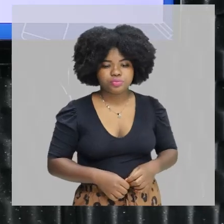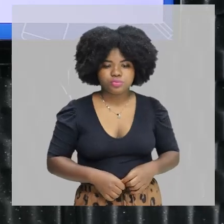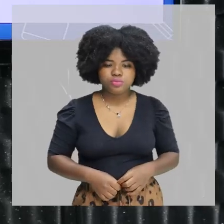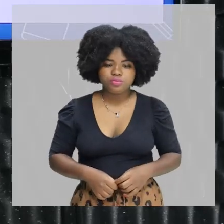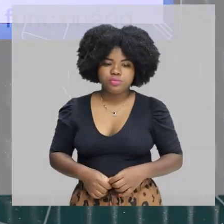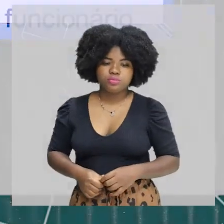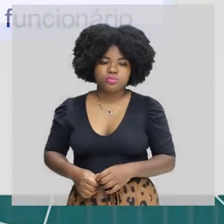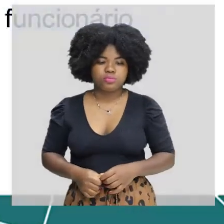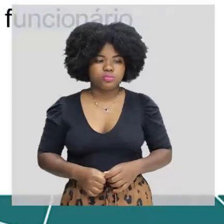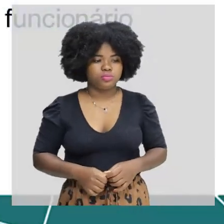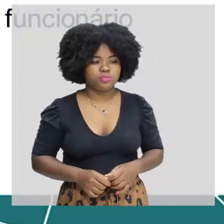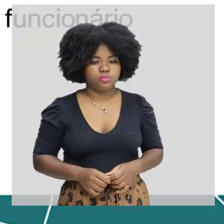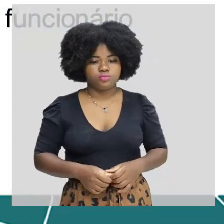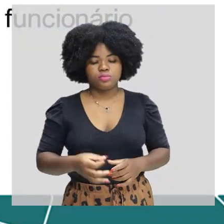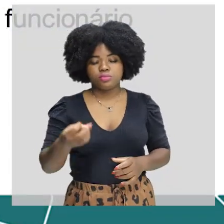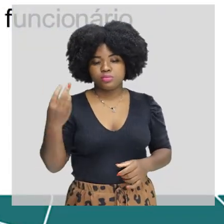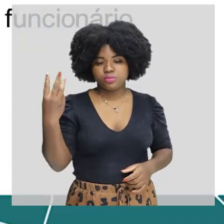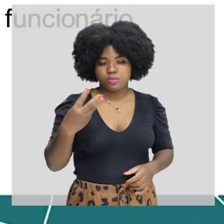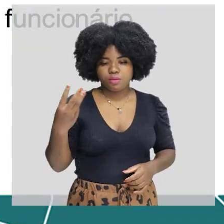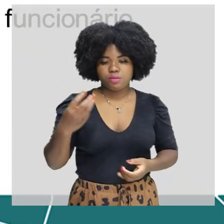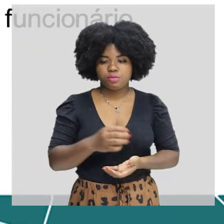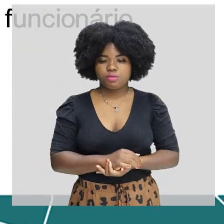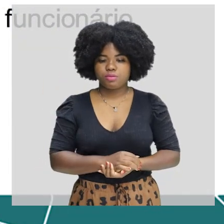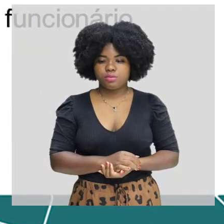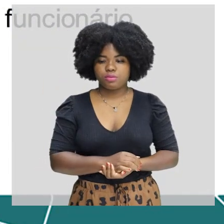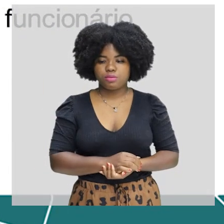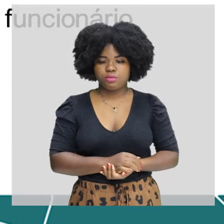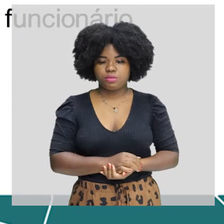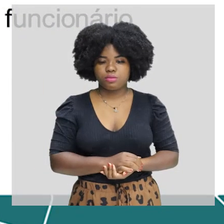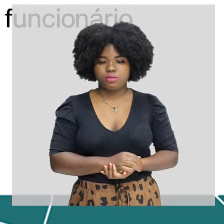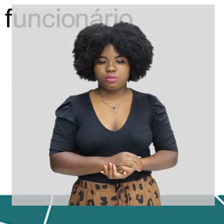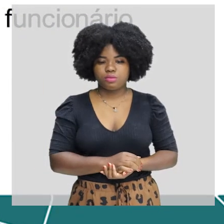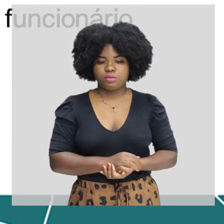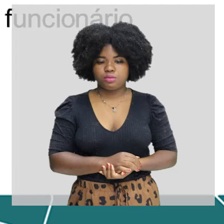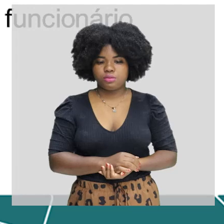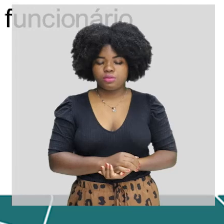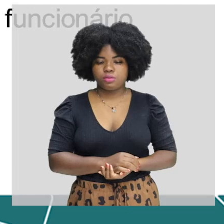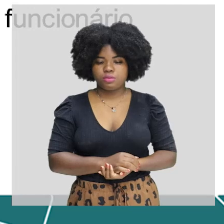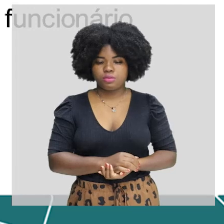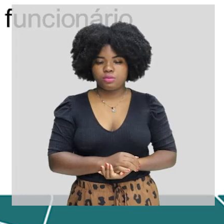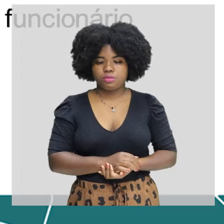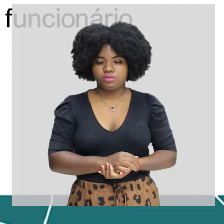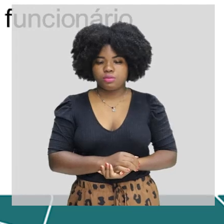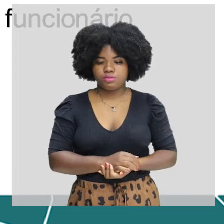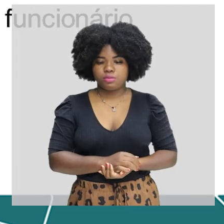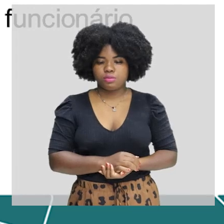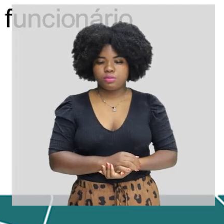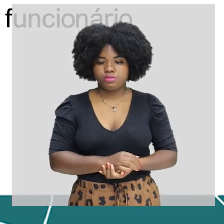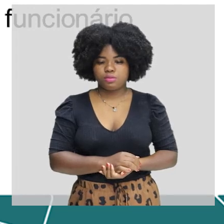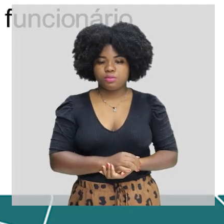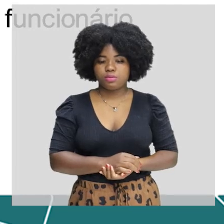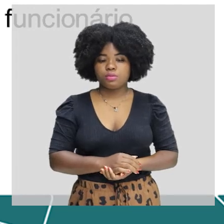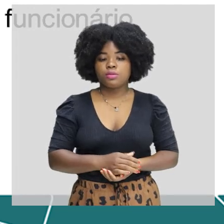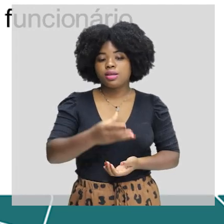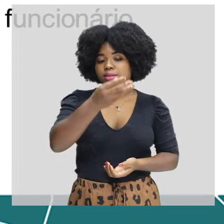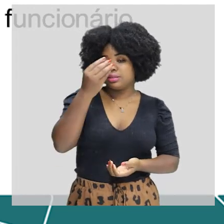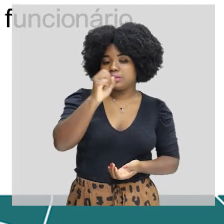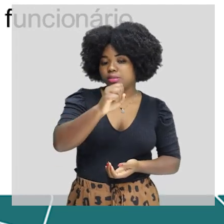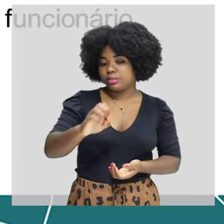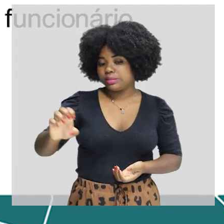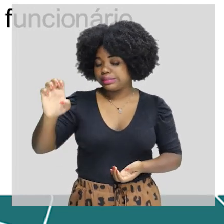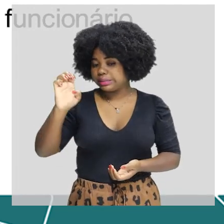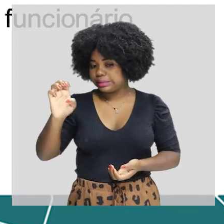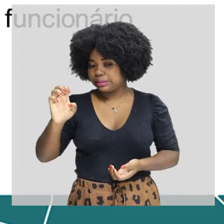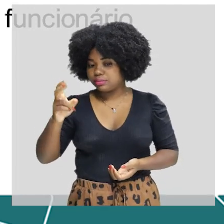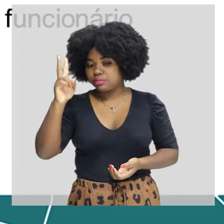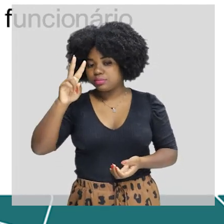E 3, o funcionário esqueceu o importante acontecimento, o funcionário esqueceu-se, né? Lembra